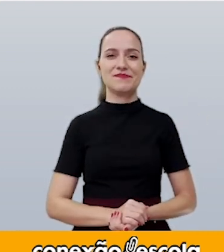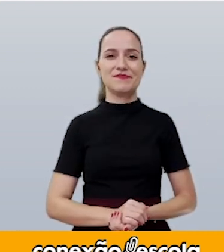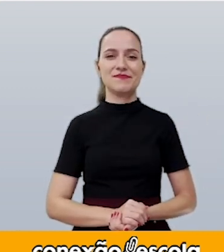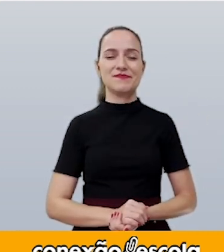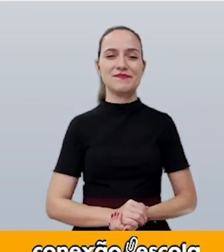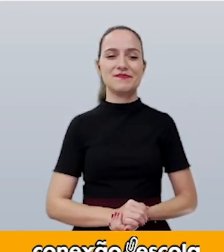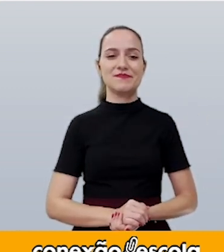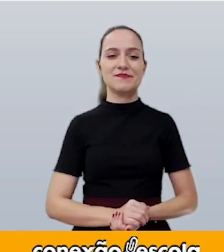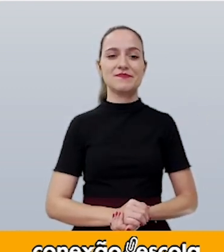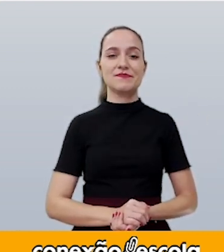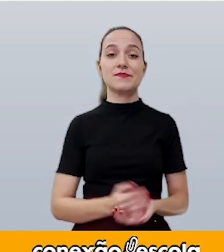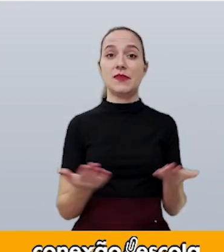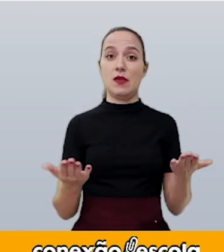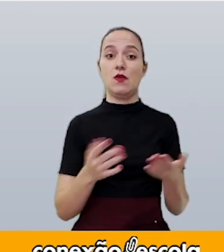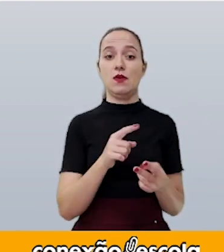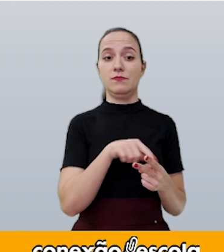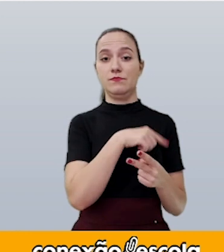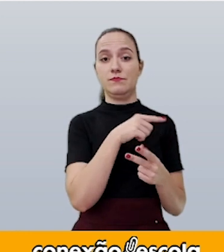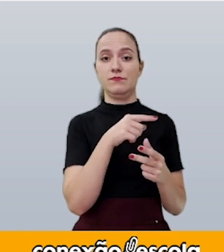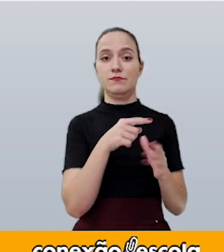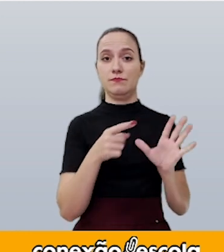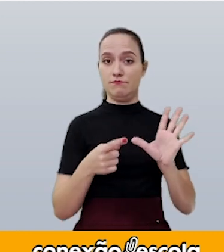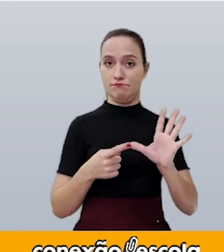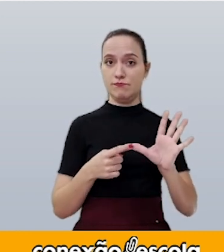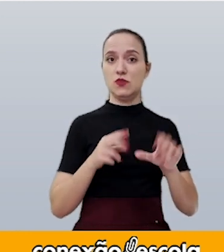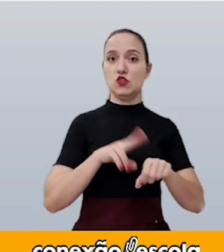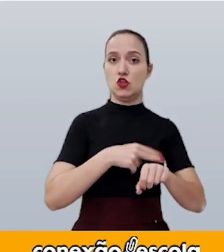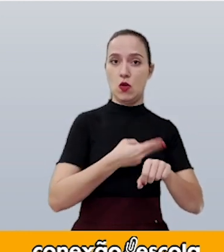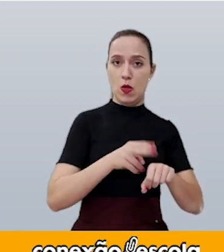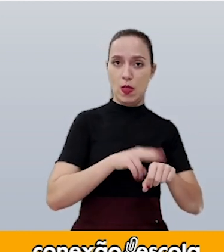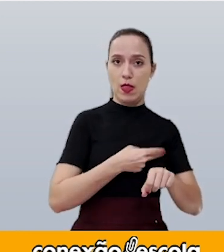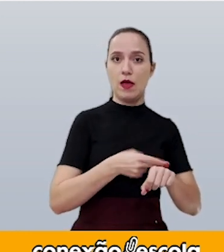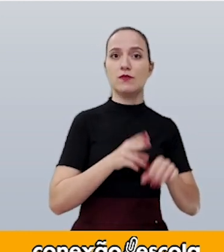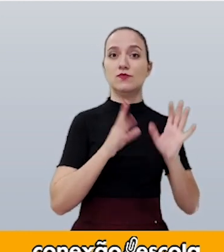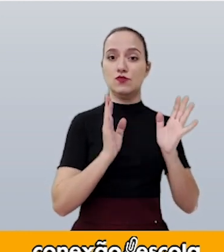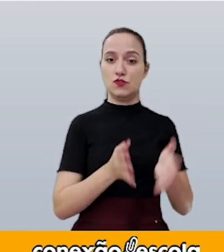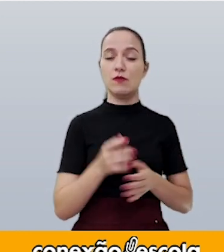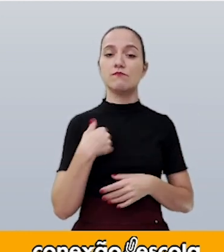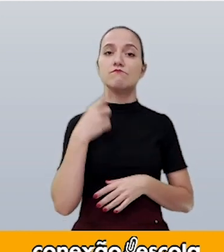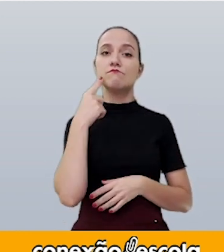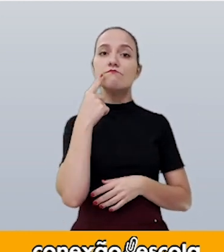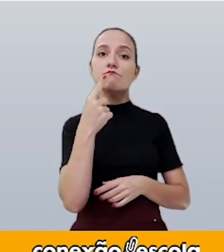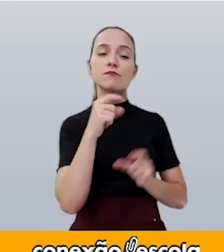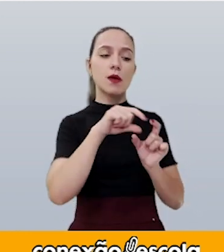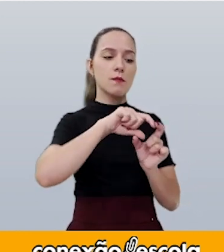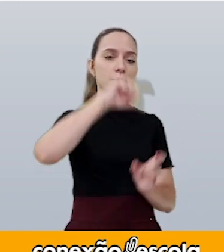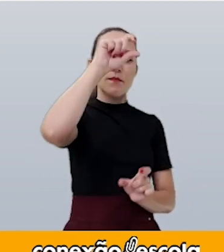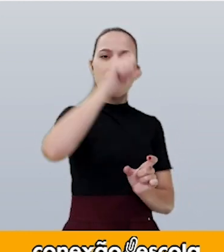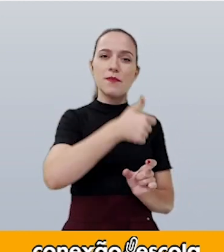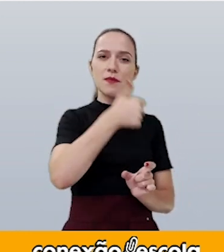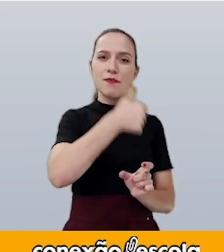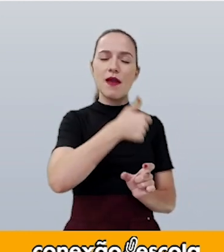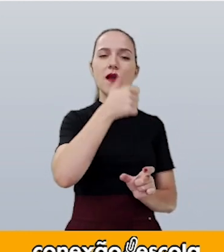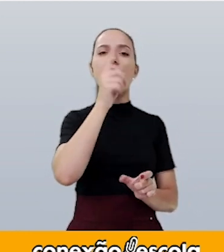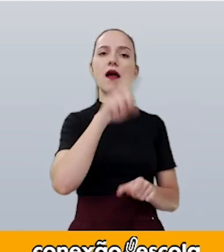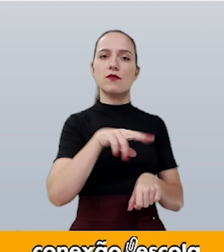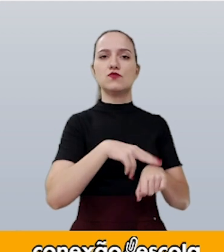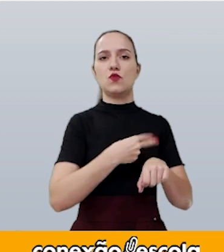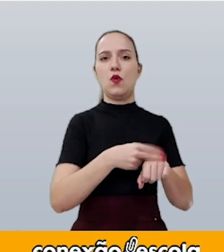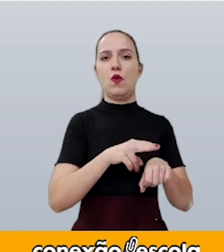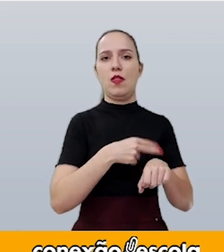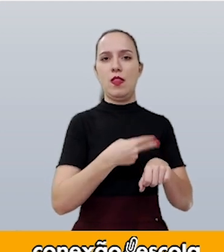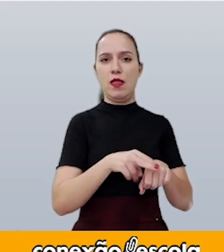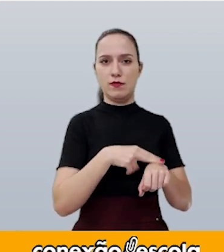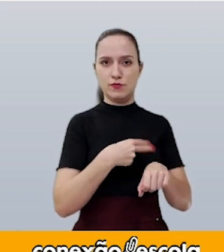Agora, olha só, a primeira barra do gráfico correspondente é